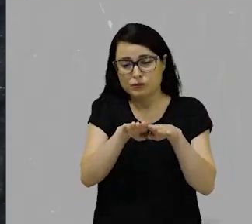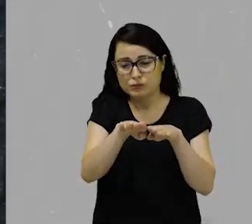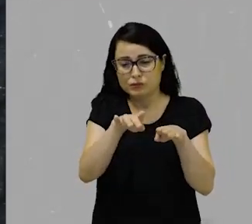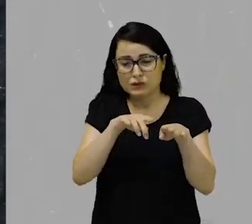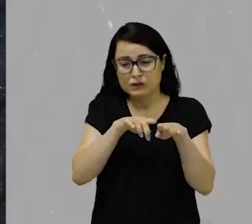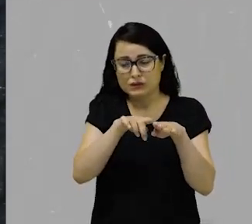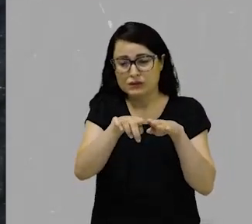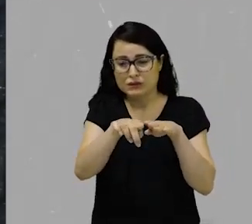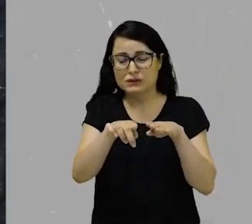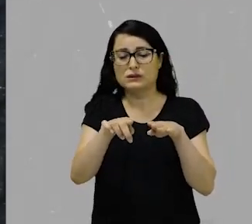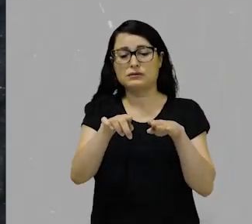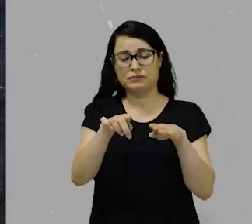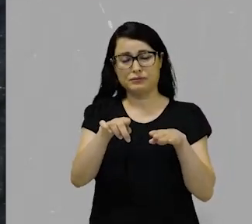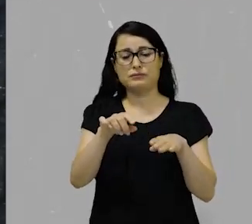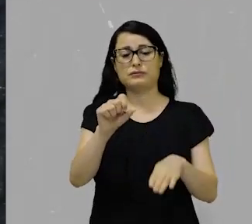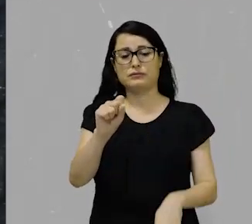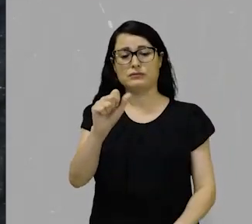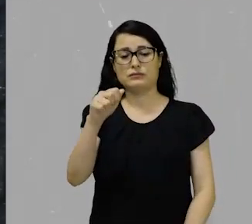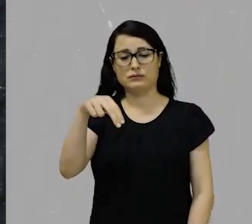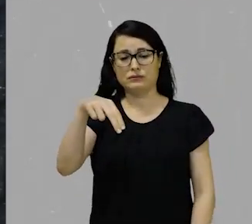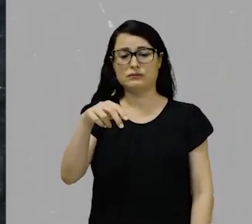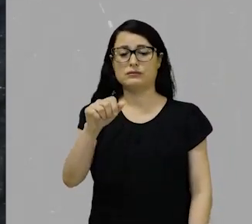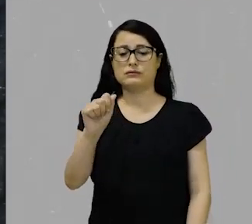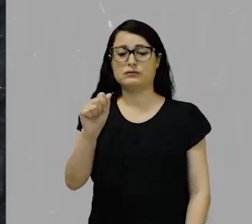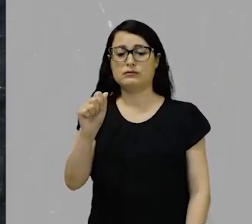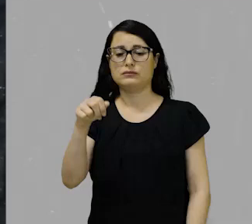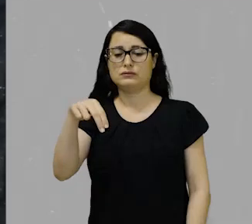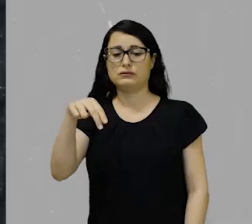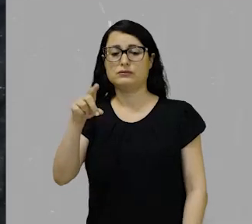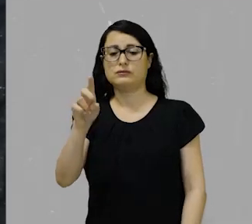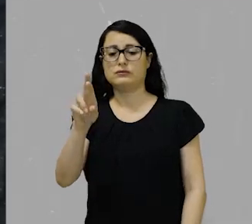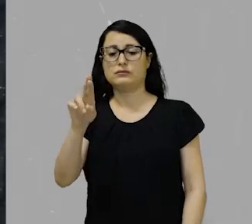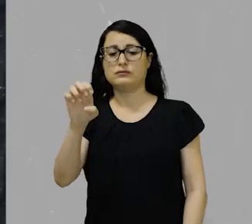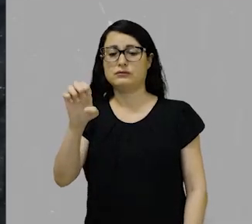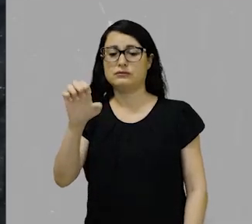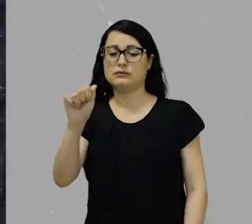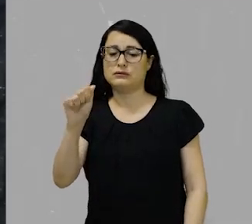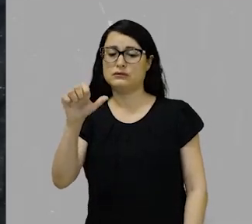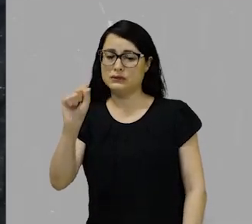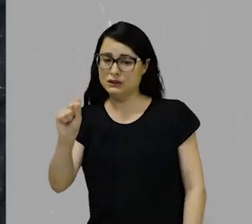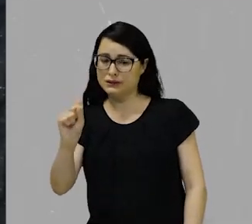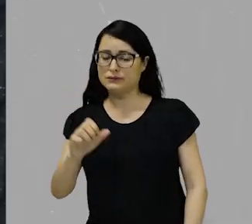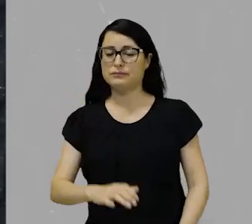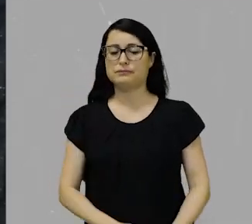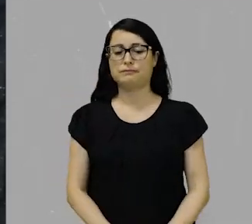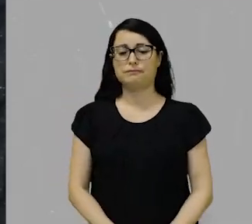da Califórnia, nos Estados Unidos da América. Beleza? Ó,